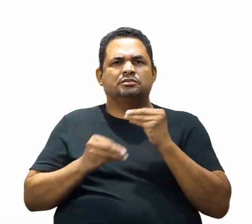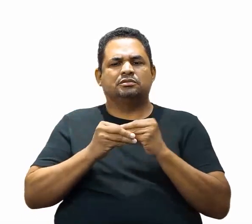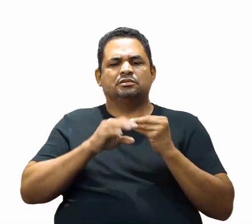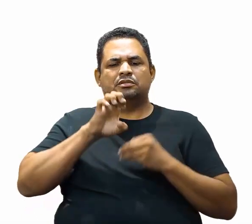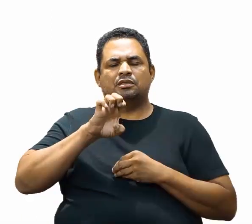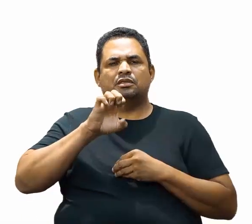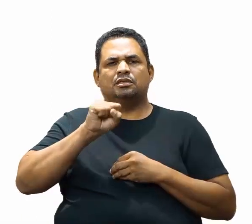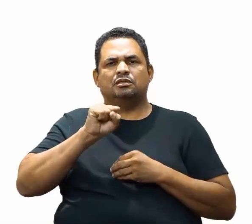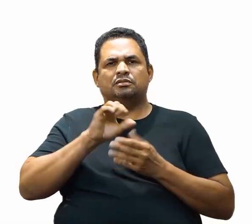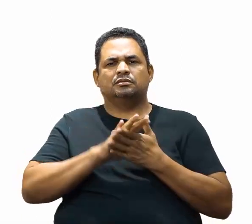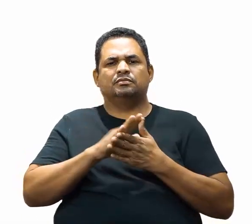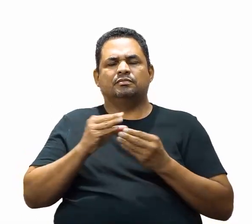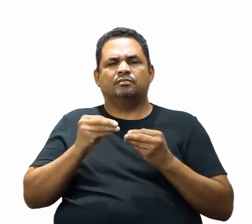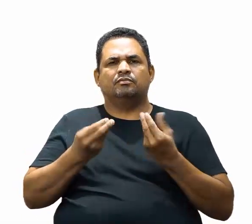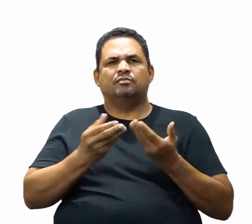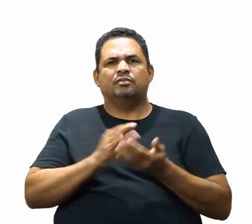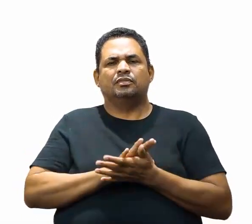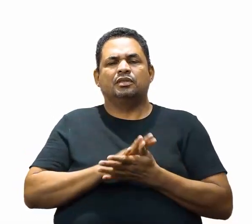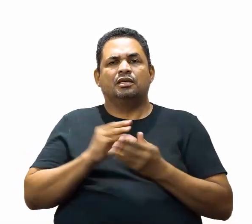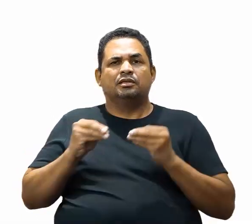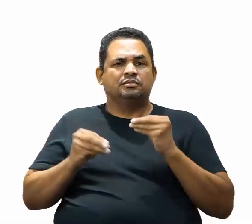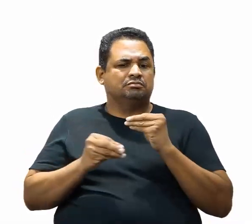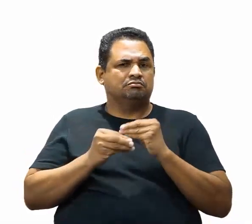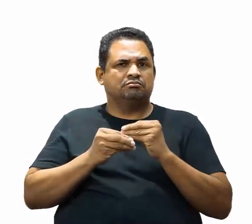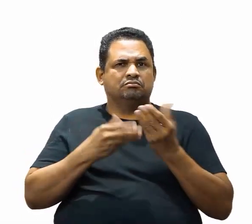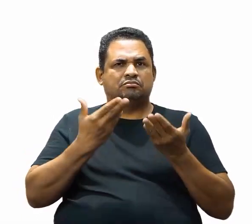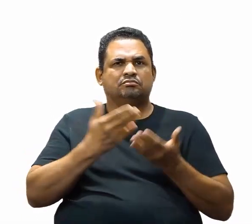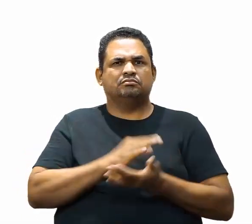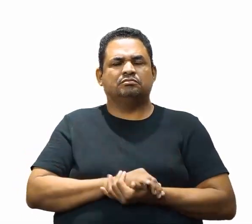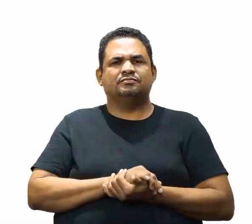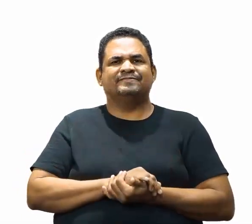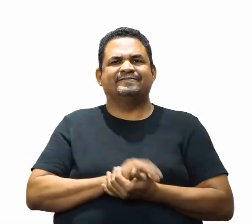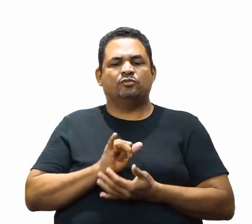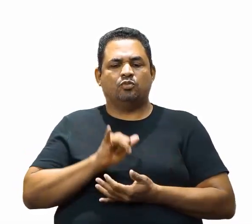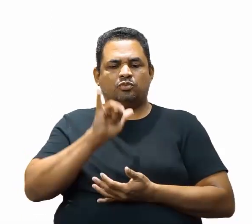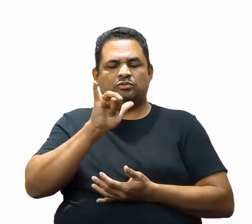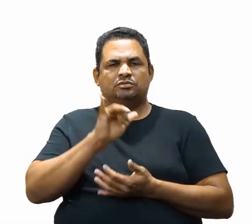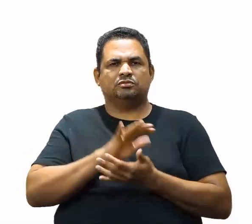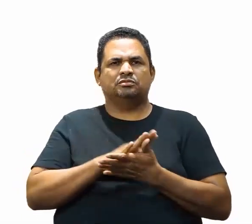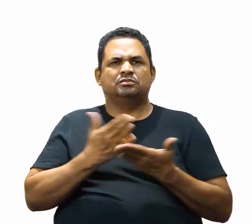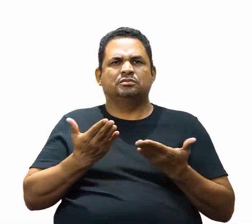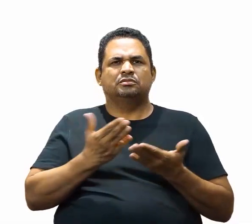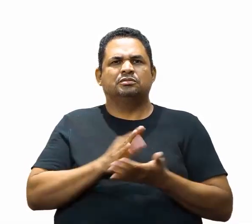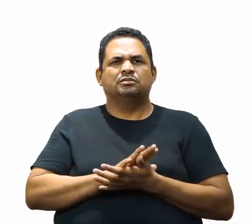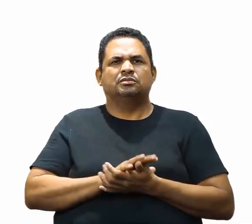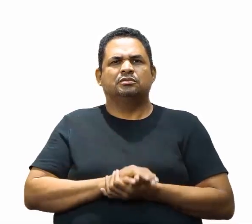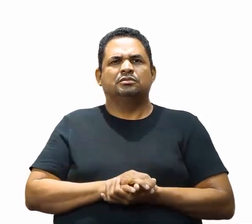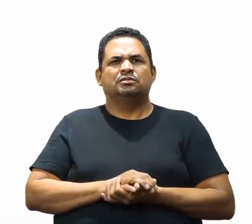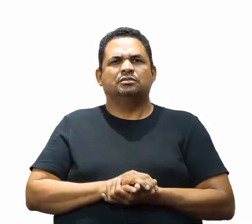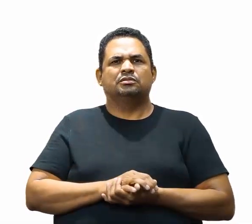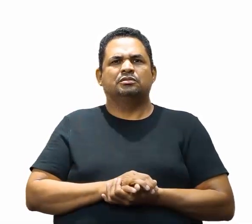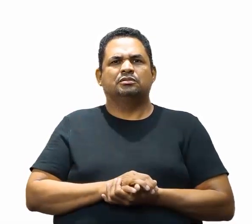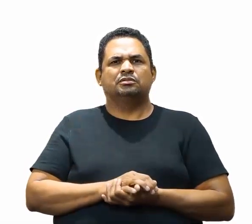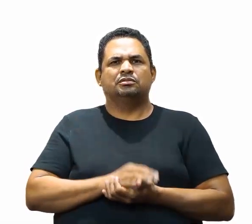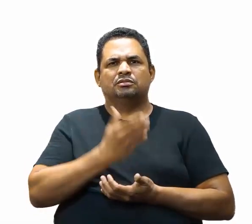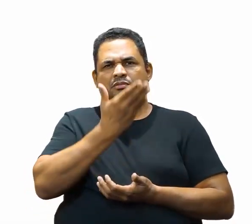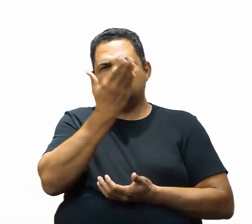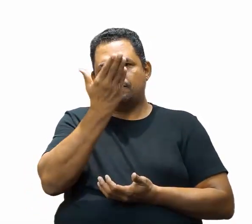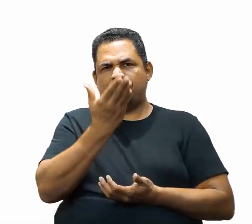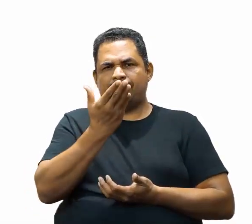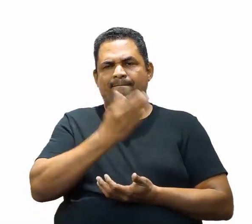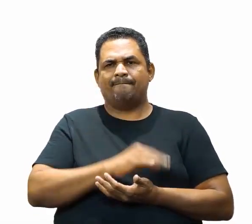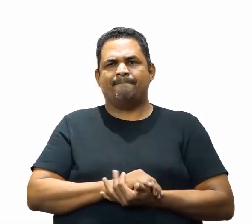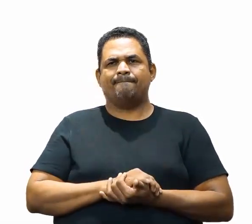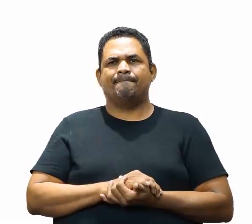vou acrescentar, eu não vou tirar meu Y, eu vou só acrescentar o ES. Isso. Por exemplo, lei, leges,